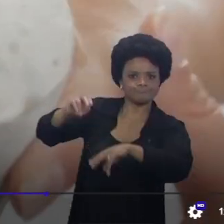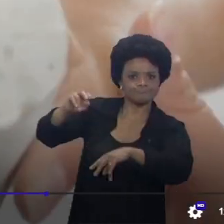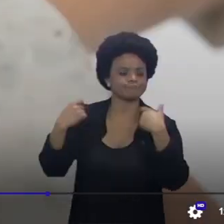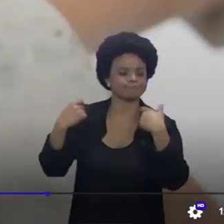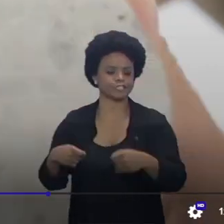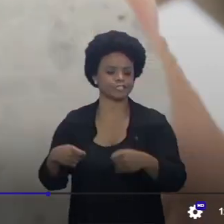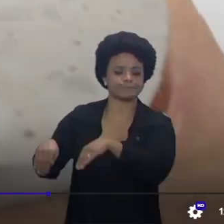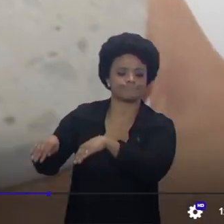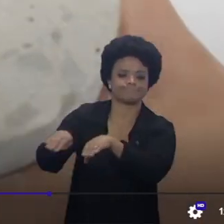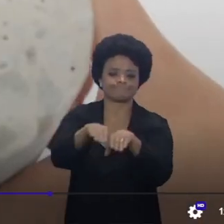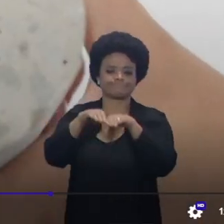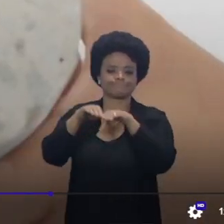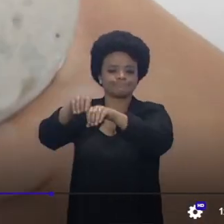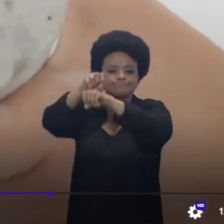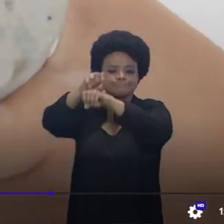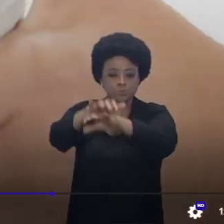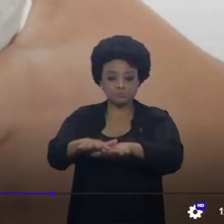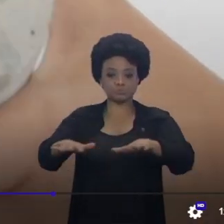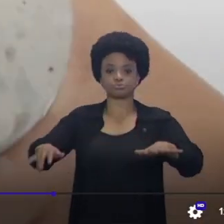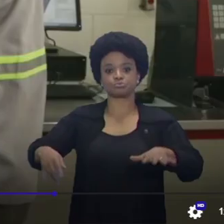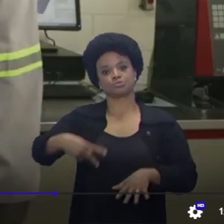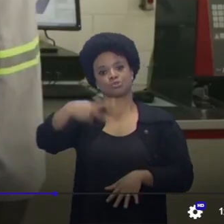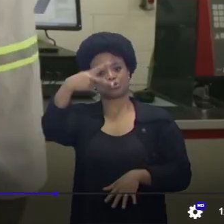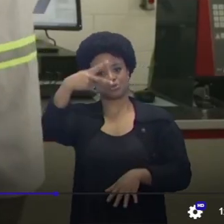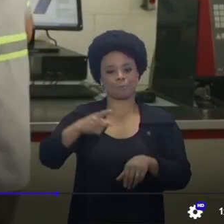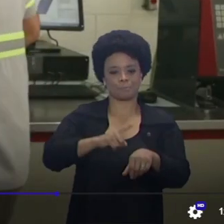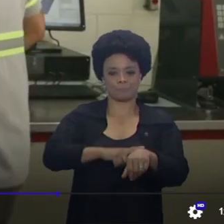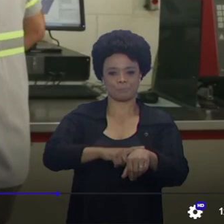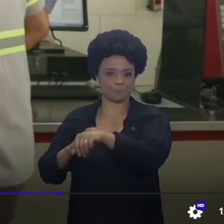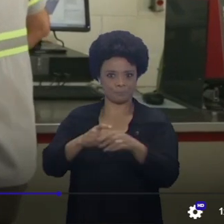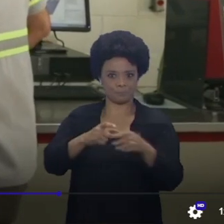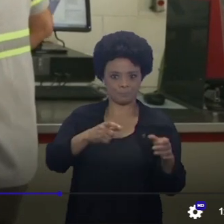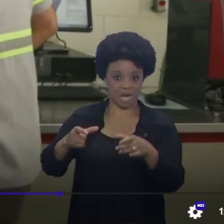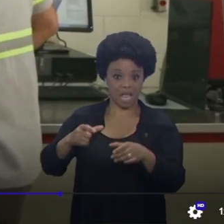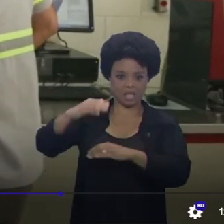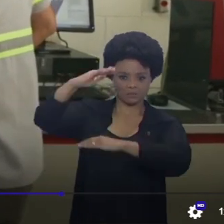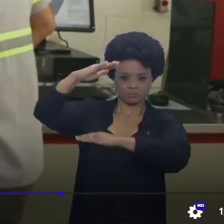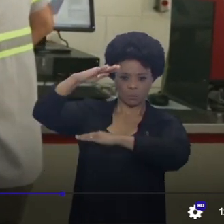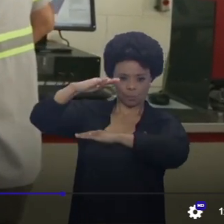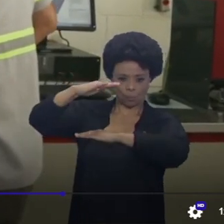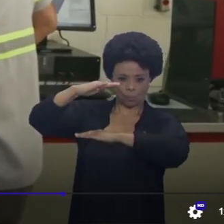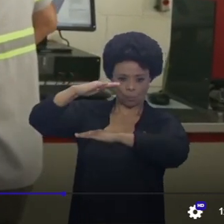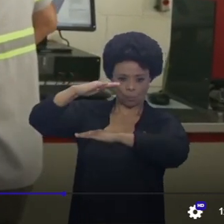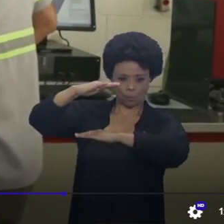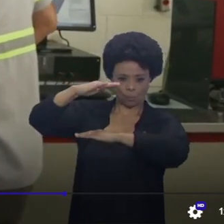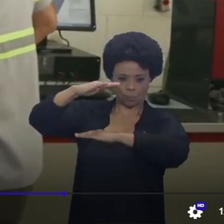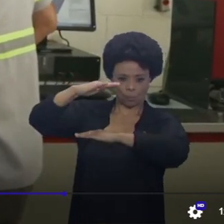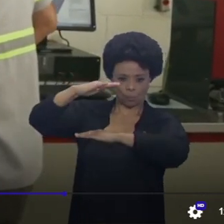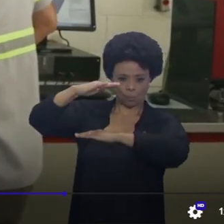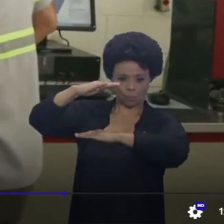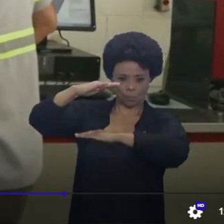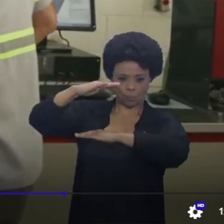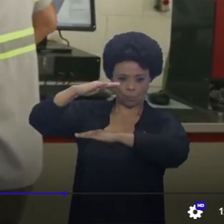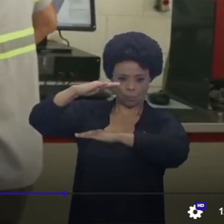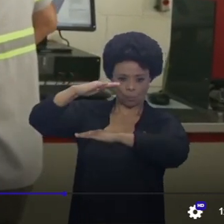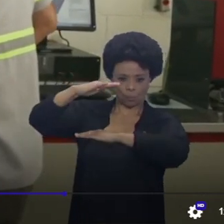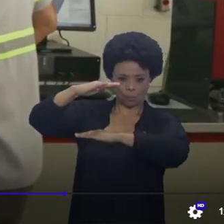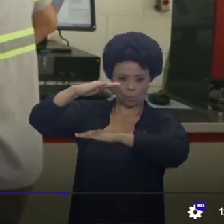igualmente distribuída nas duas áreas. Aqui a força é aplicada no material. A